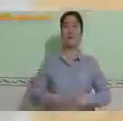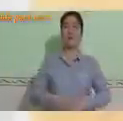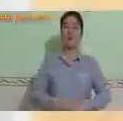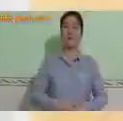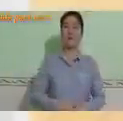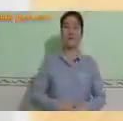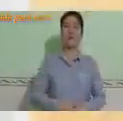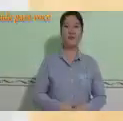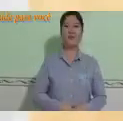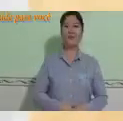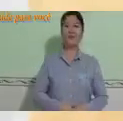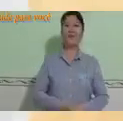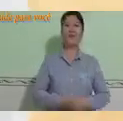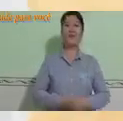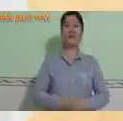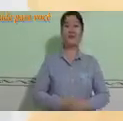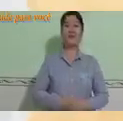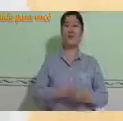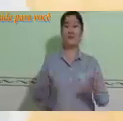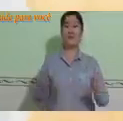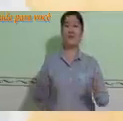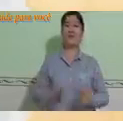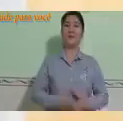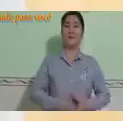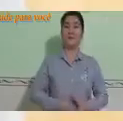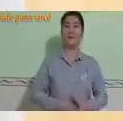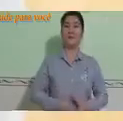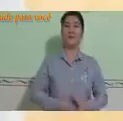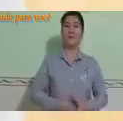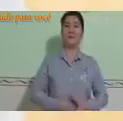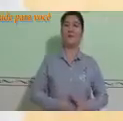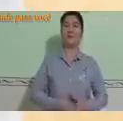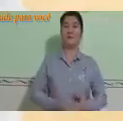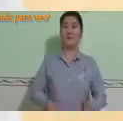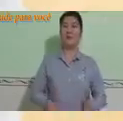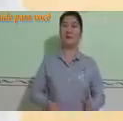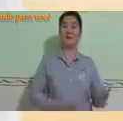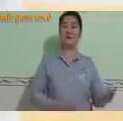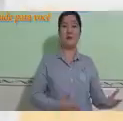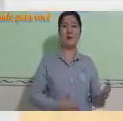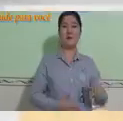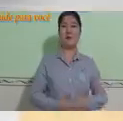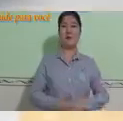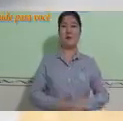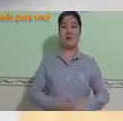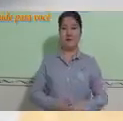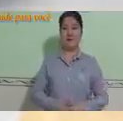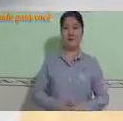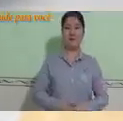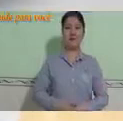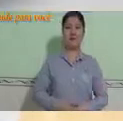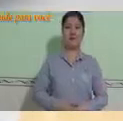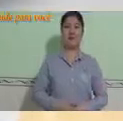CARESTTIPODE SORE acento agudo EXCLNT para combater a desidratação causada por vômitos ou